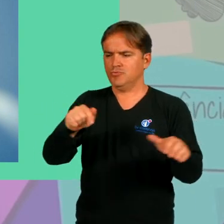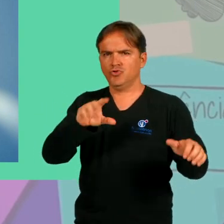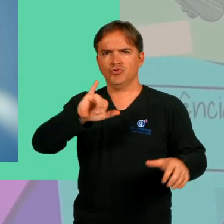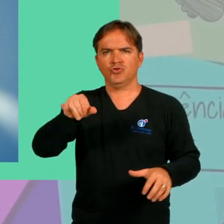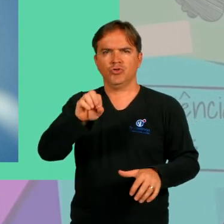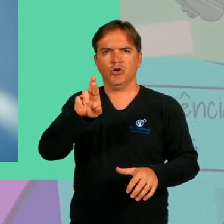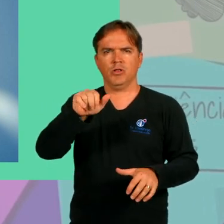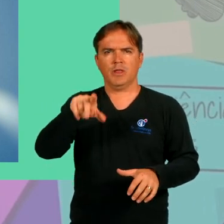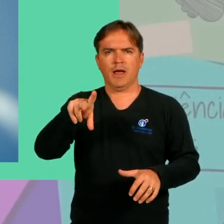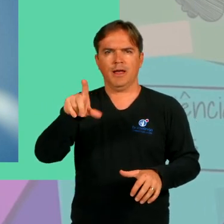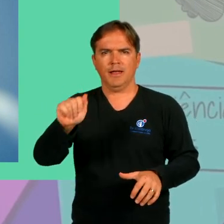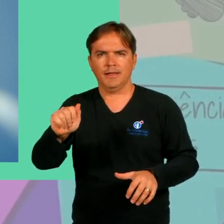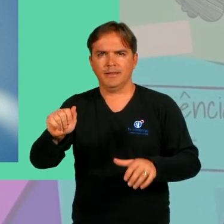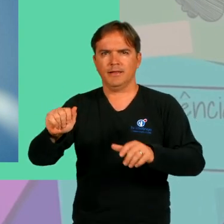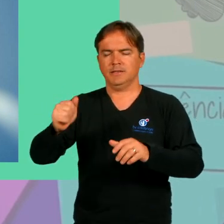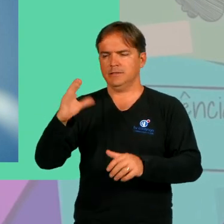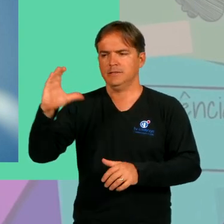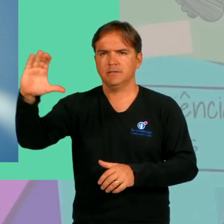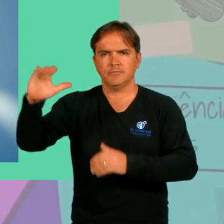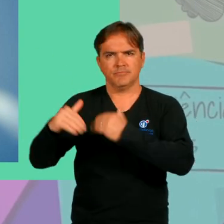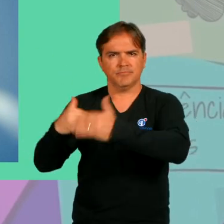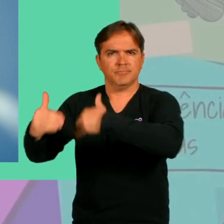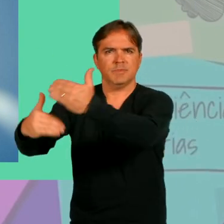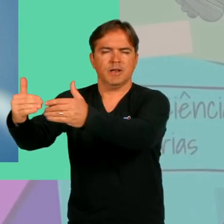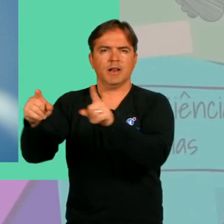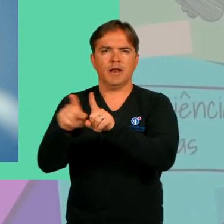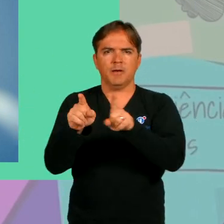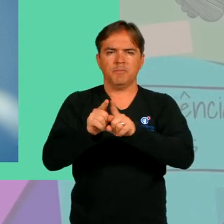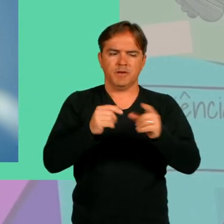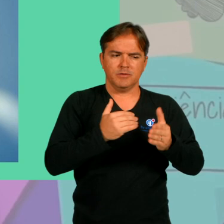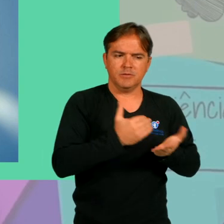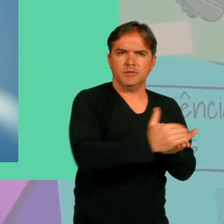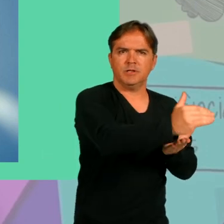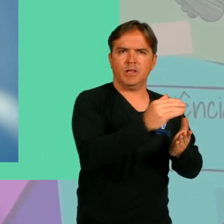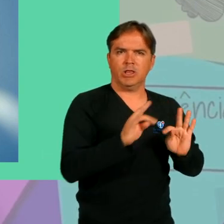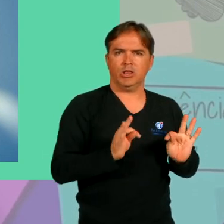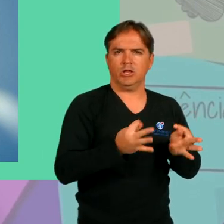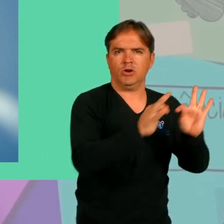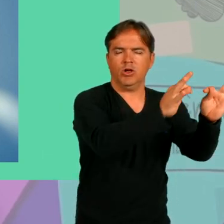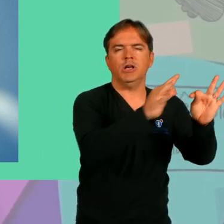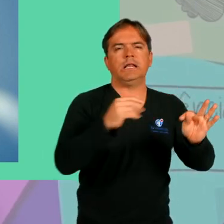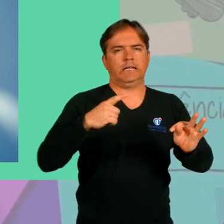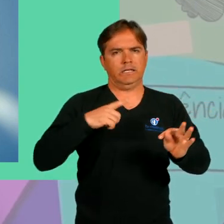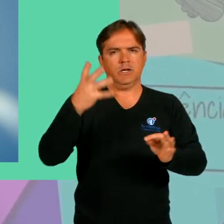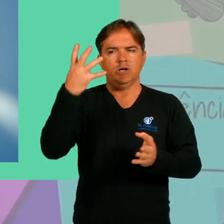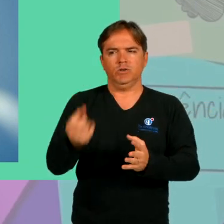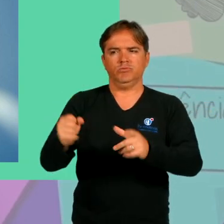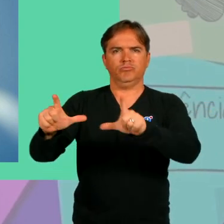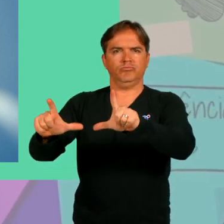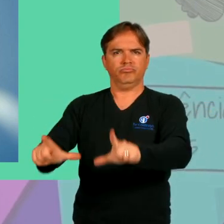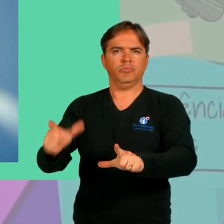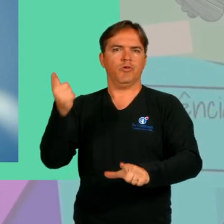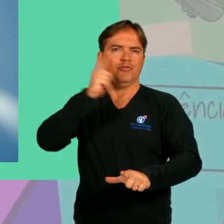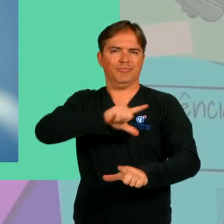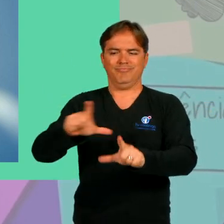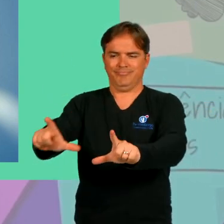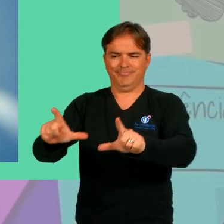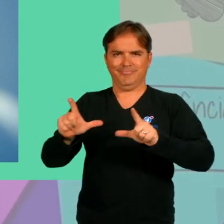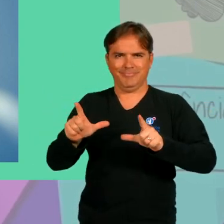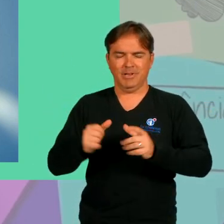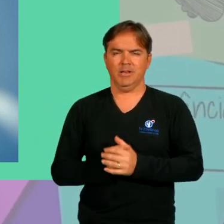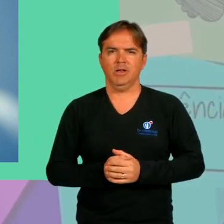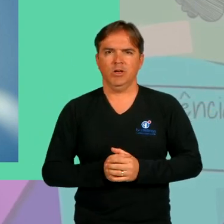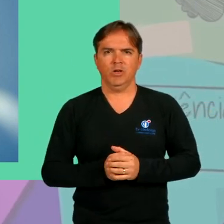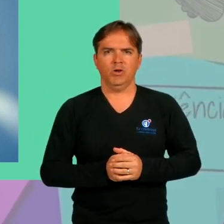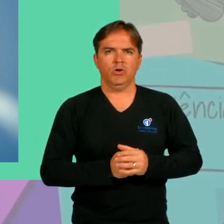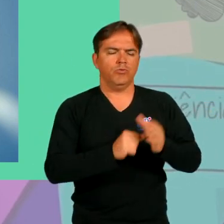e décima sétima jornada de iniciação tecnológica já estão disponíveis para download os documentos estão organizados